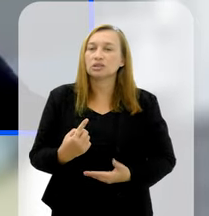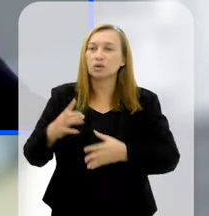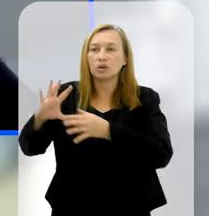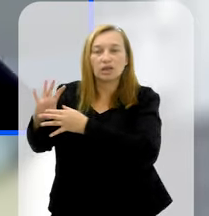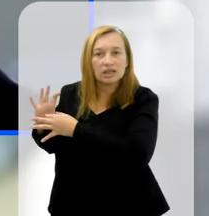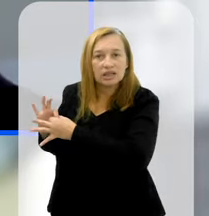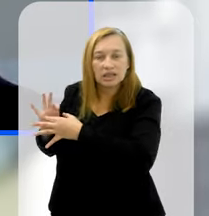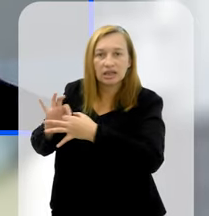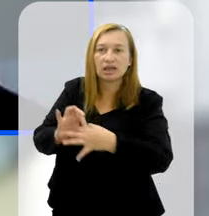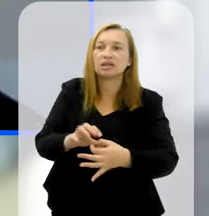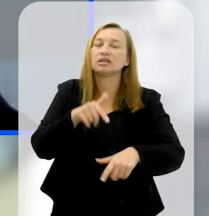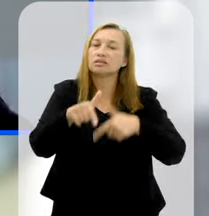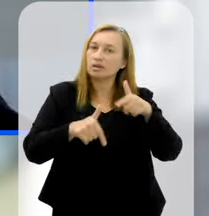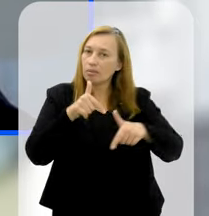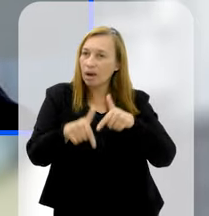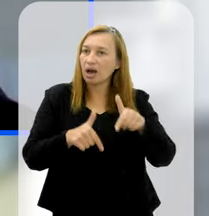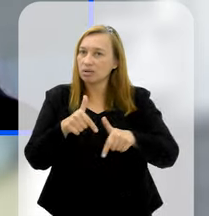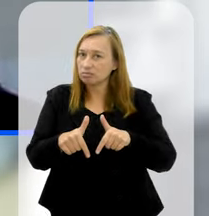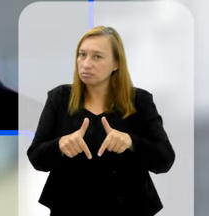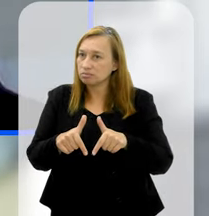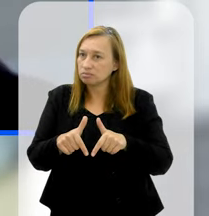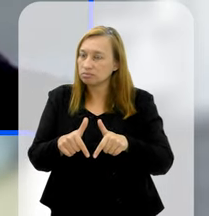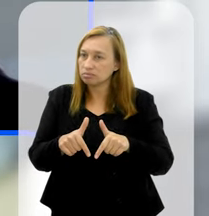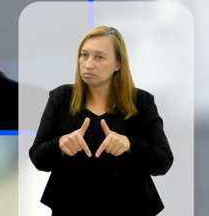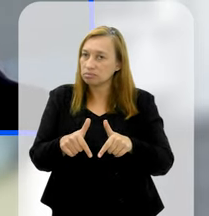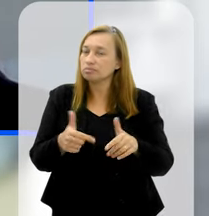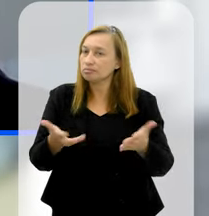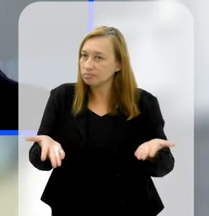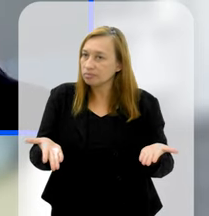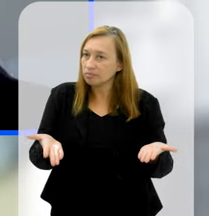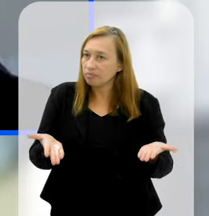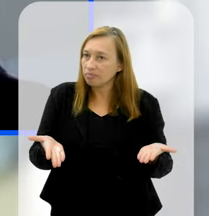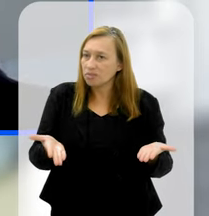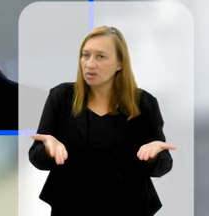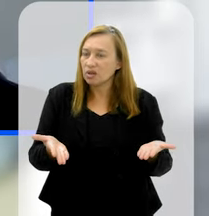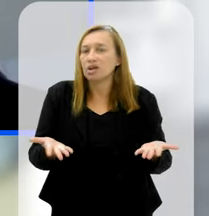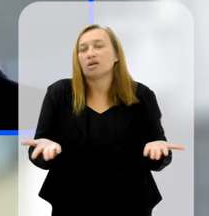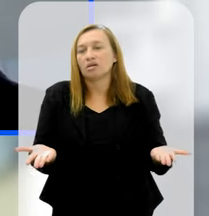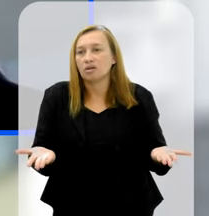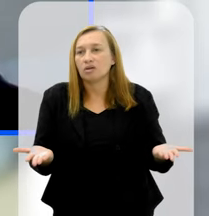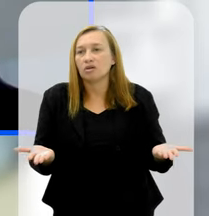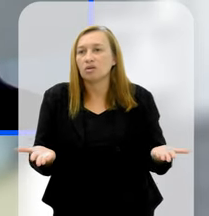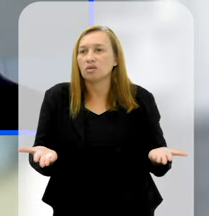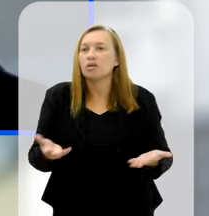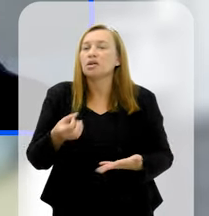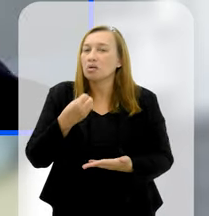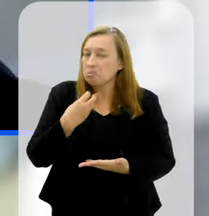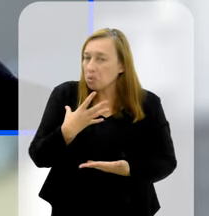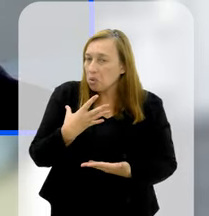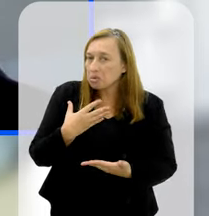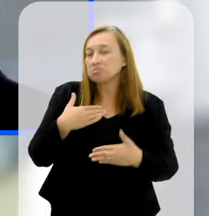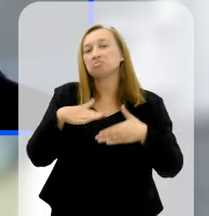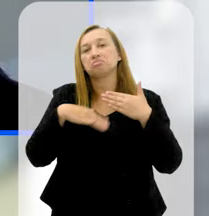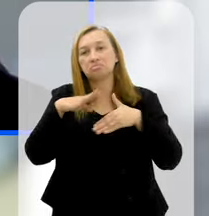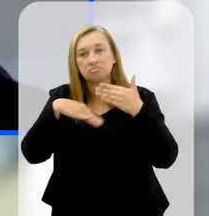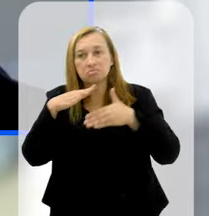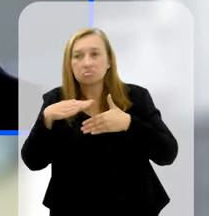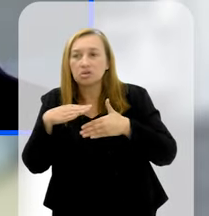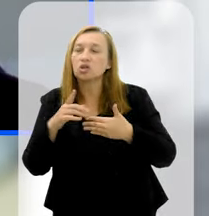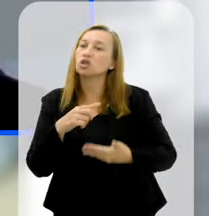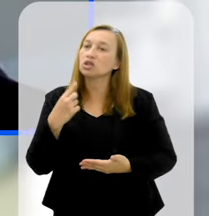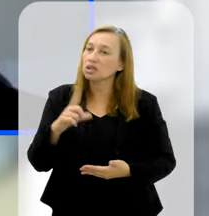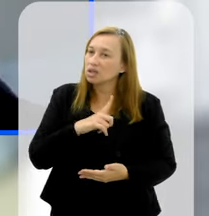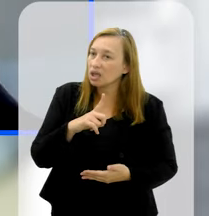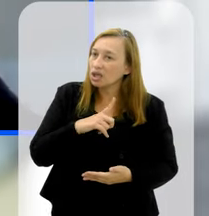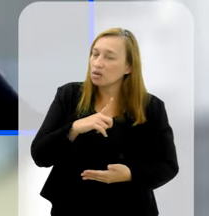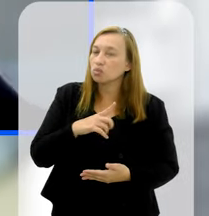a nossa linha de trabalho, e que é uma linha, sem nenhuma modéstia, muito bem sucedida, tanto